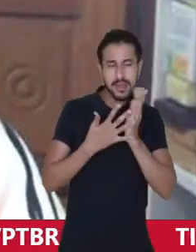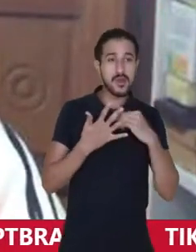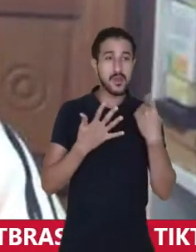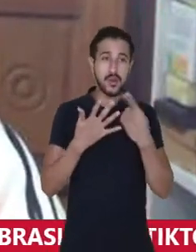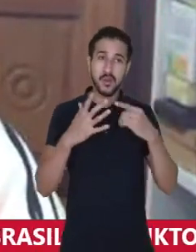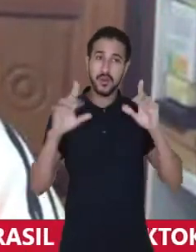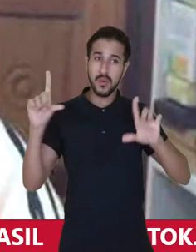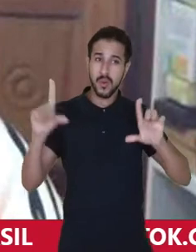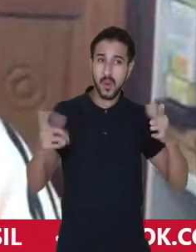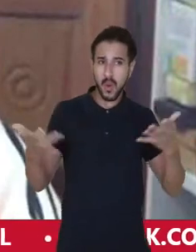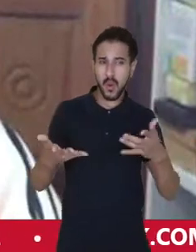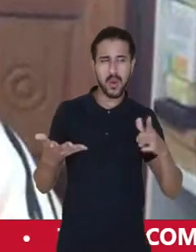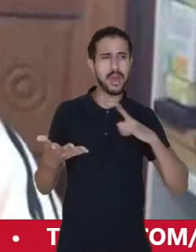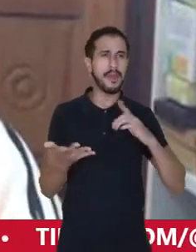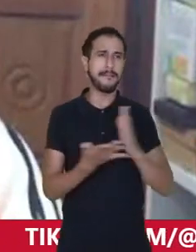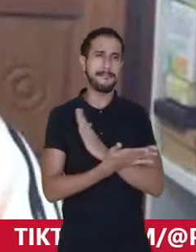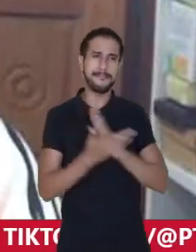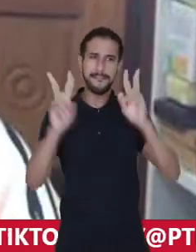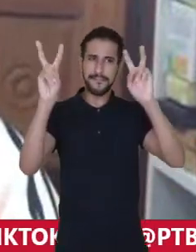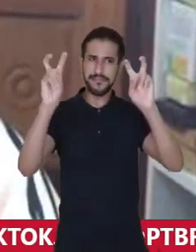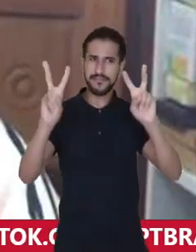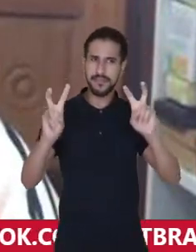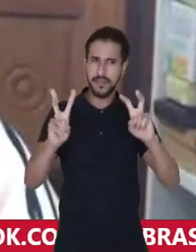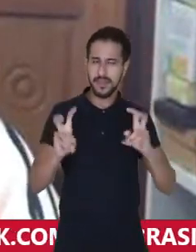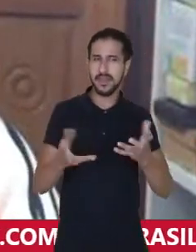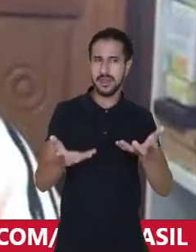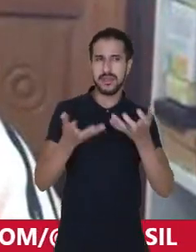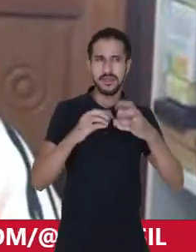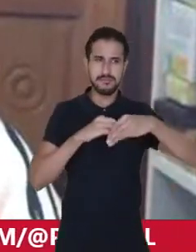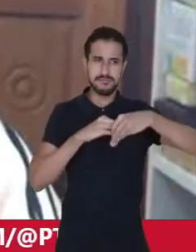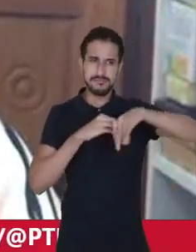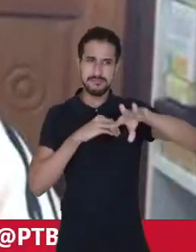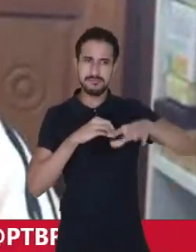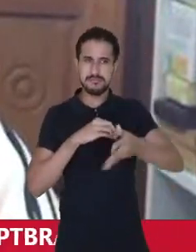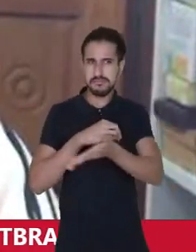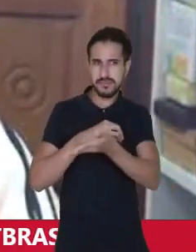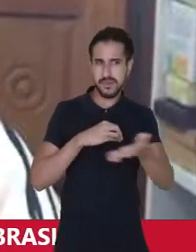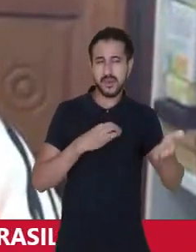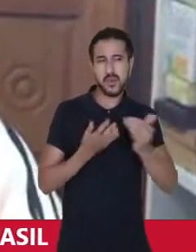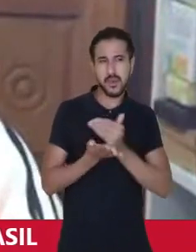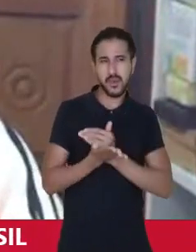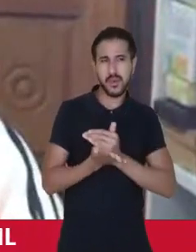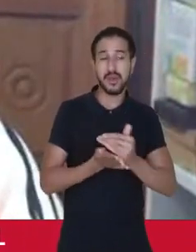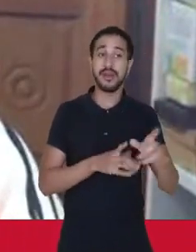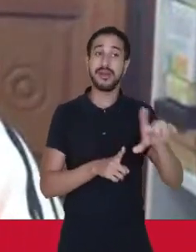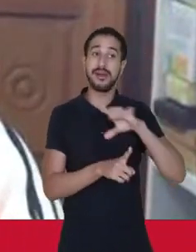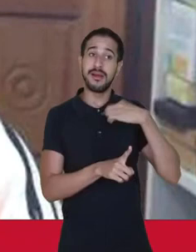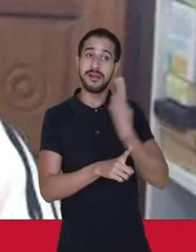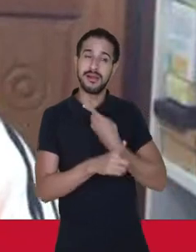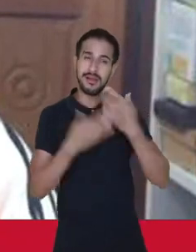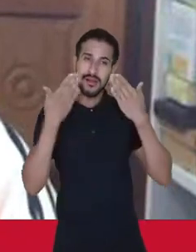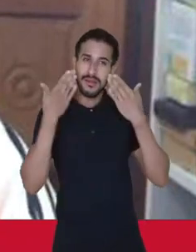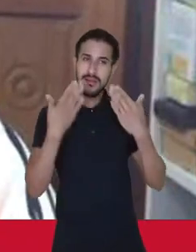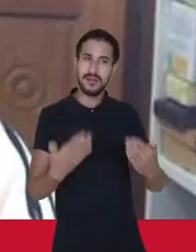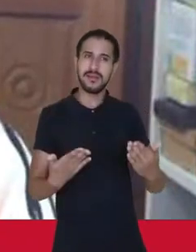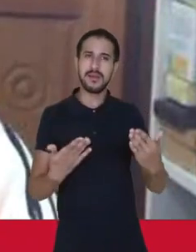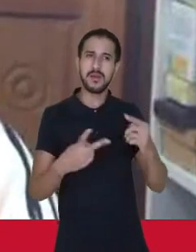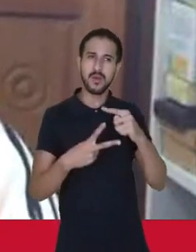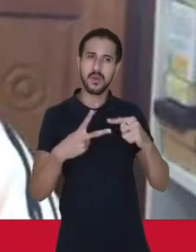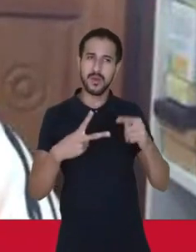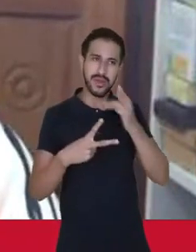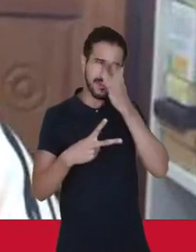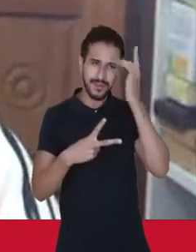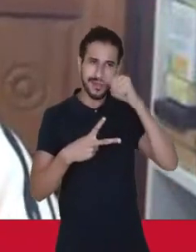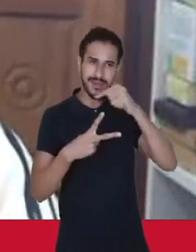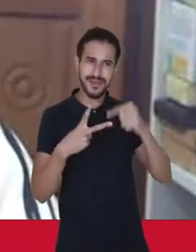hoje, nós temos alguns pontos que eu quero colocar para vocês no início, antes de apresentar as duas